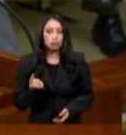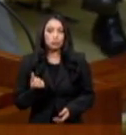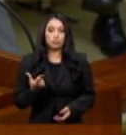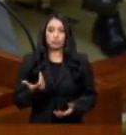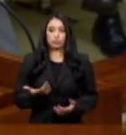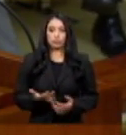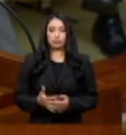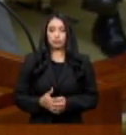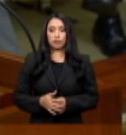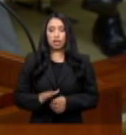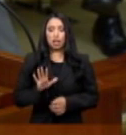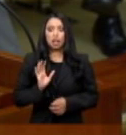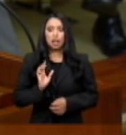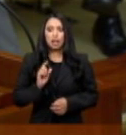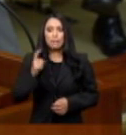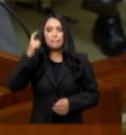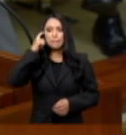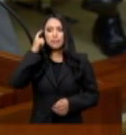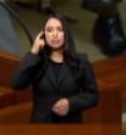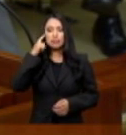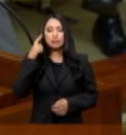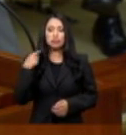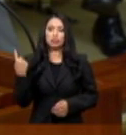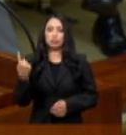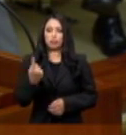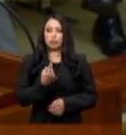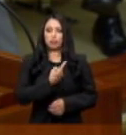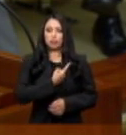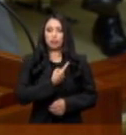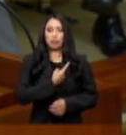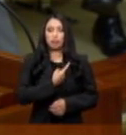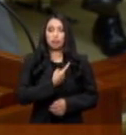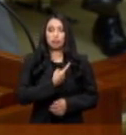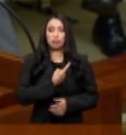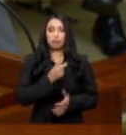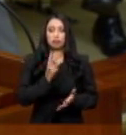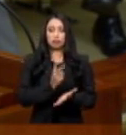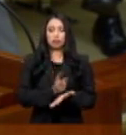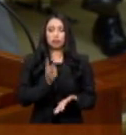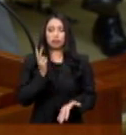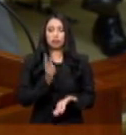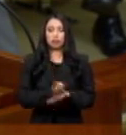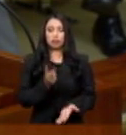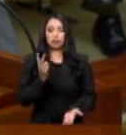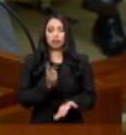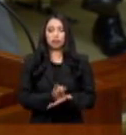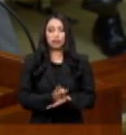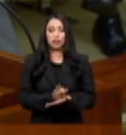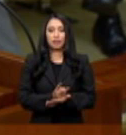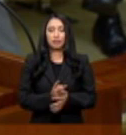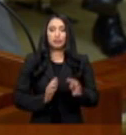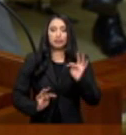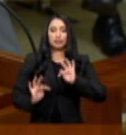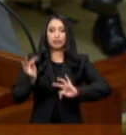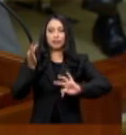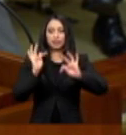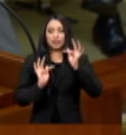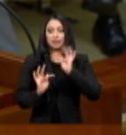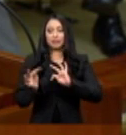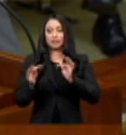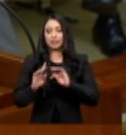é corriqueiramente pensado por nós, ainda mesmo os técnicos em direito.